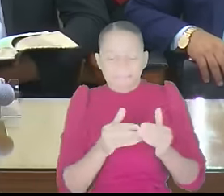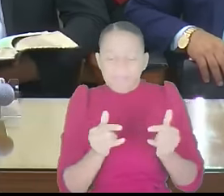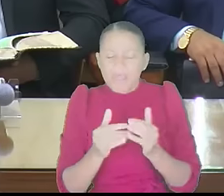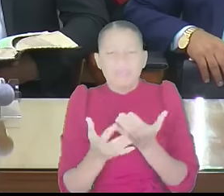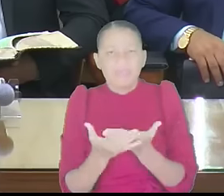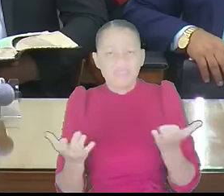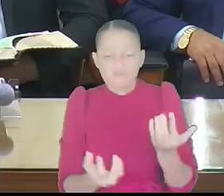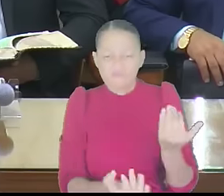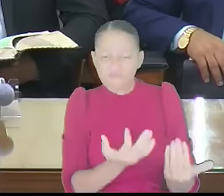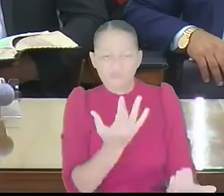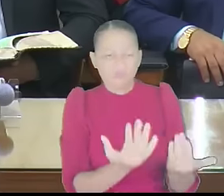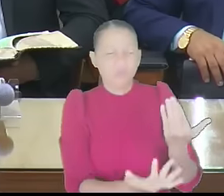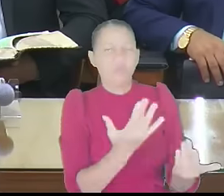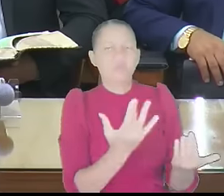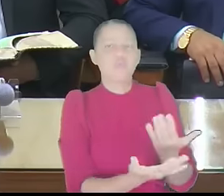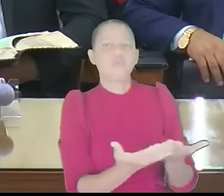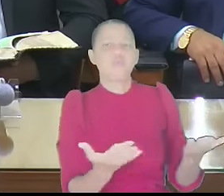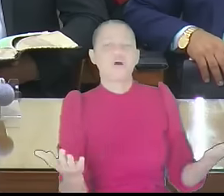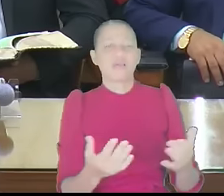povo.